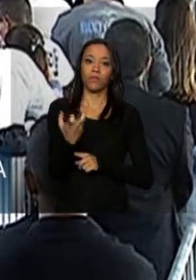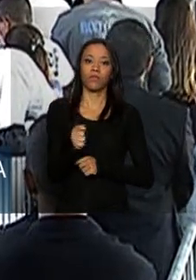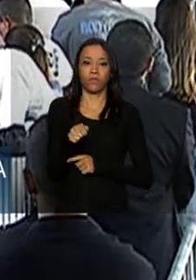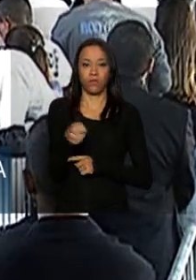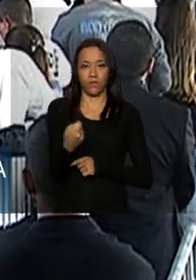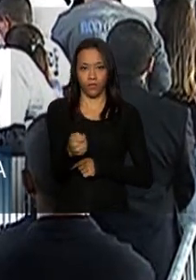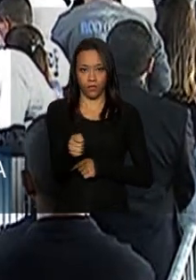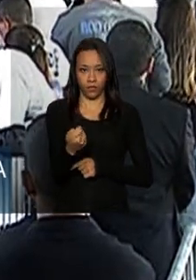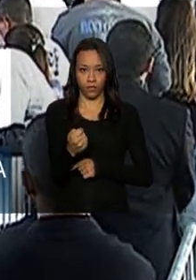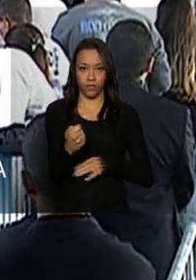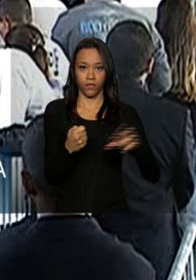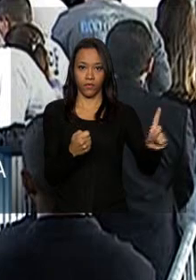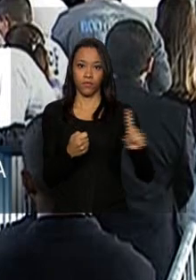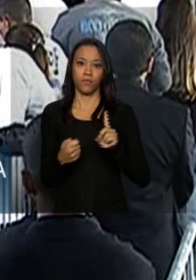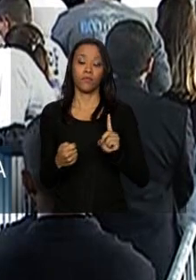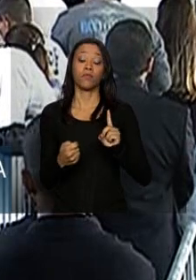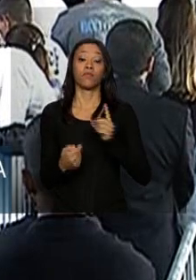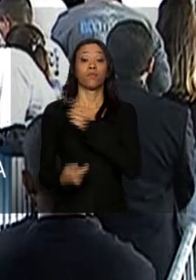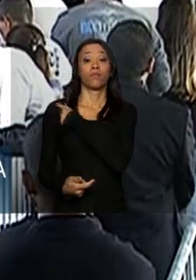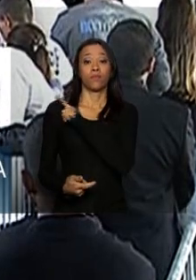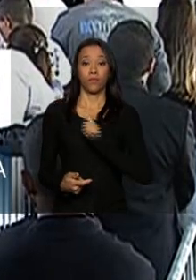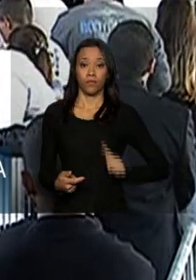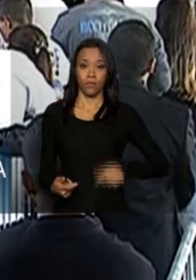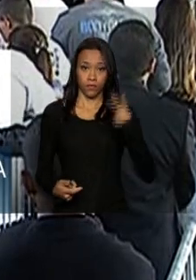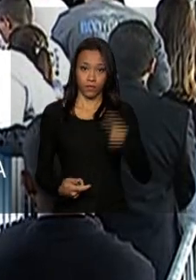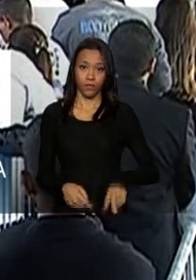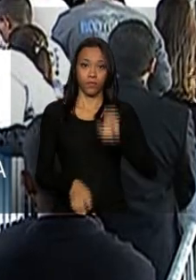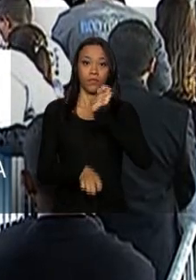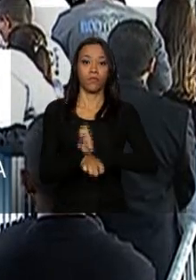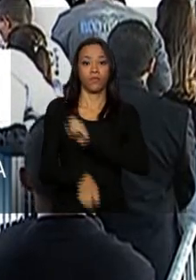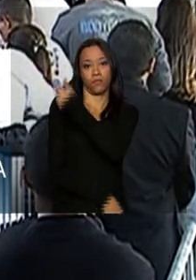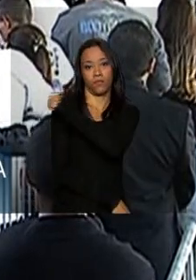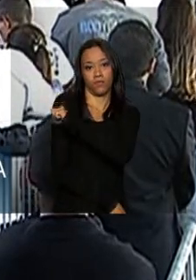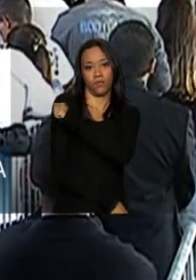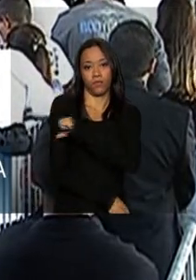as chaves das mãos do governador do Rio de Janeiro.